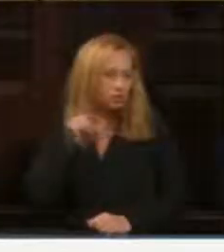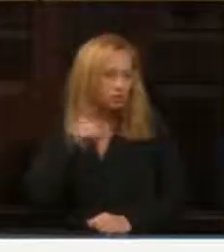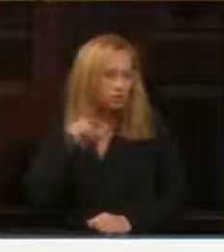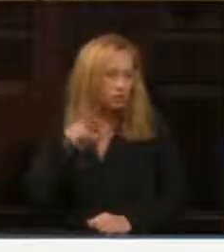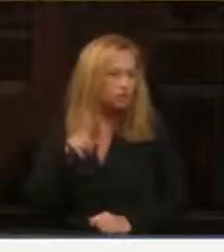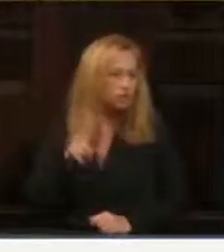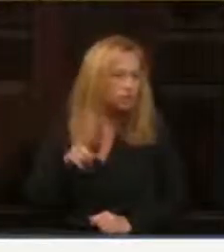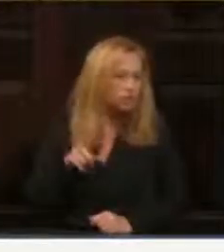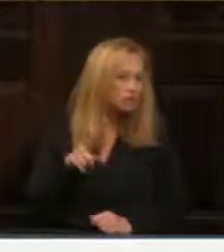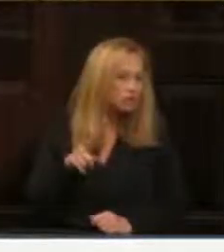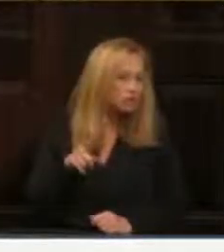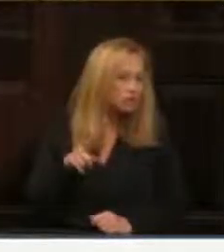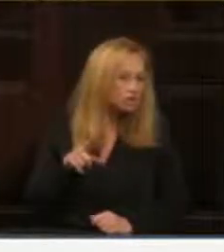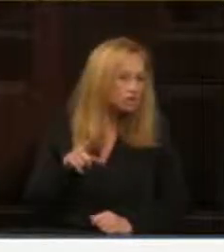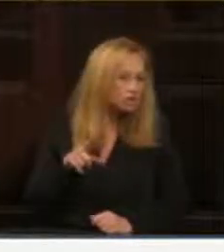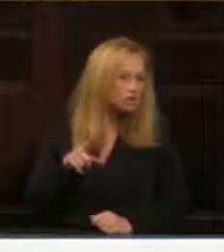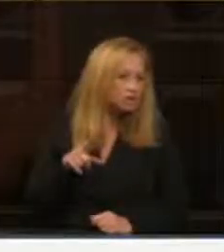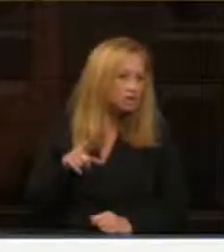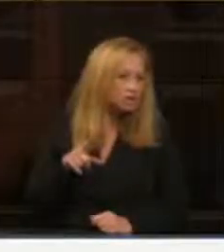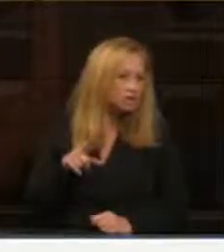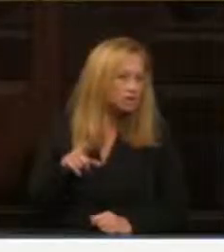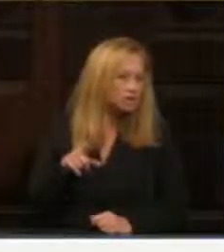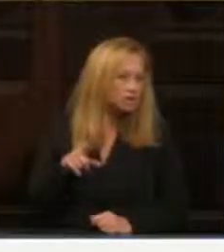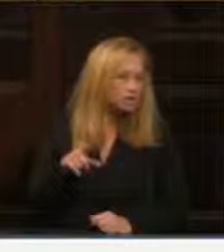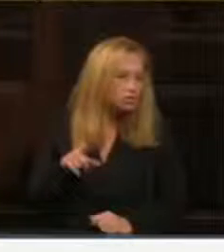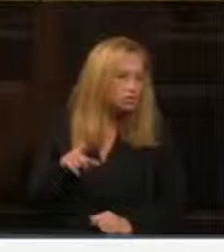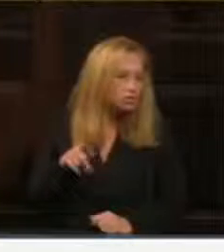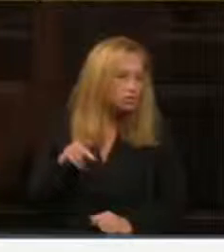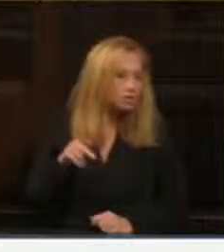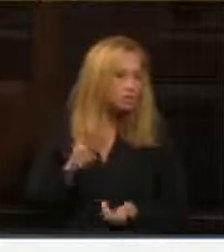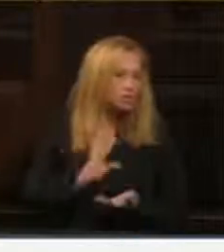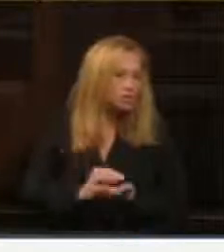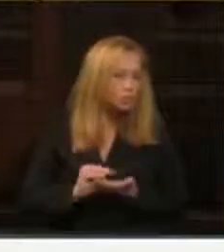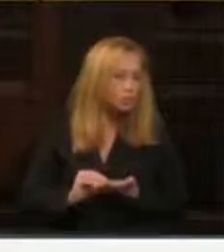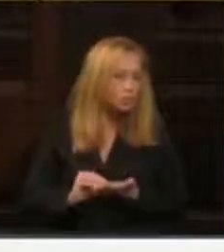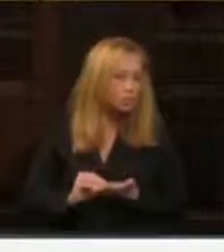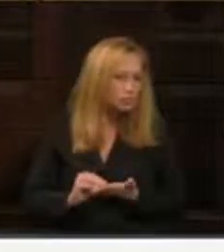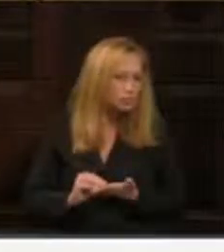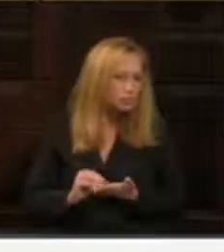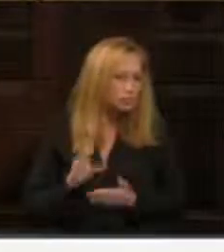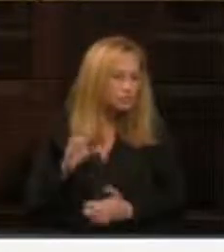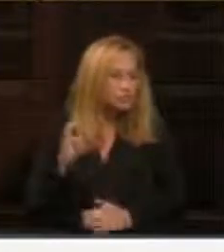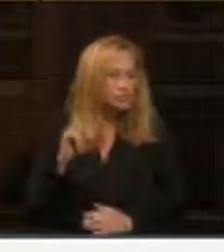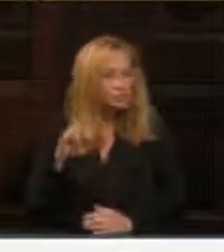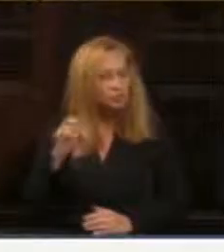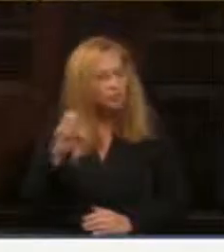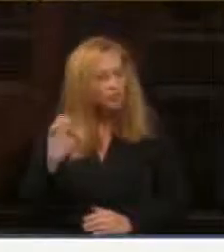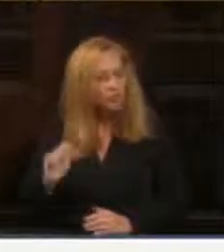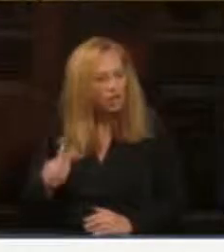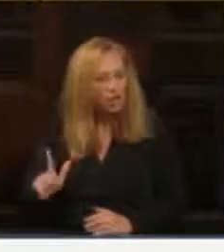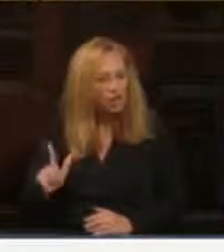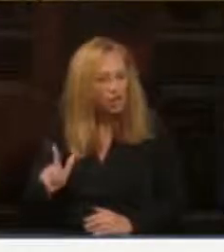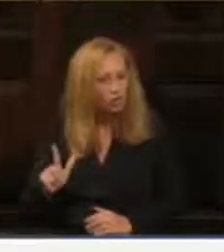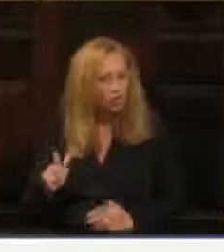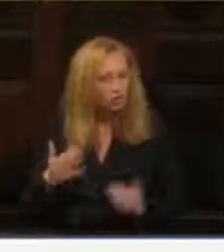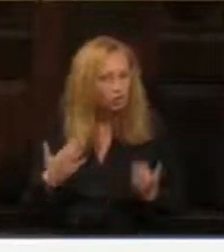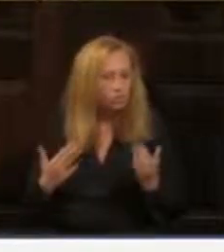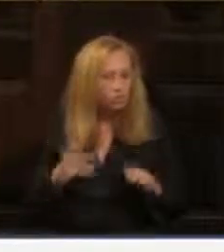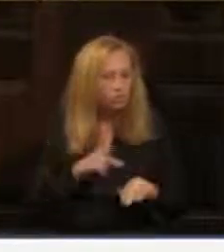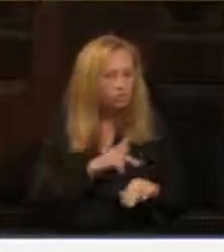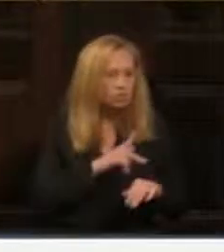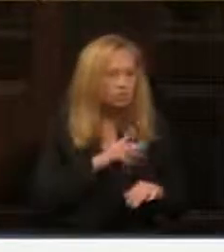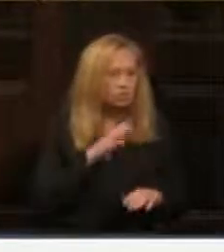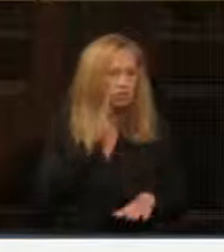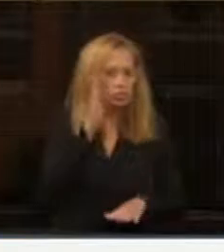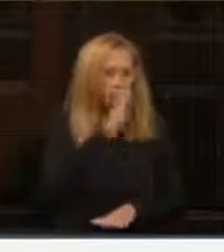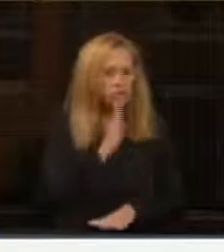Bannon, onde uma pauta é ficar falando mal do principal parceiro comercial do Brasil, é um reflexo de